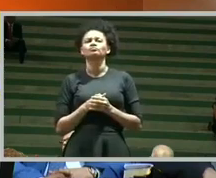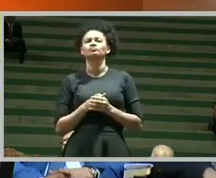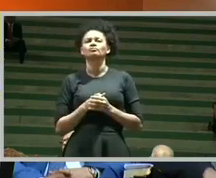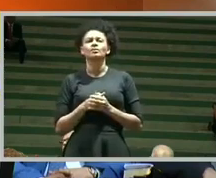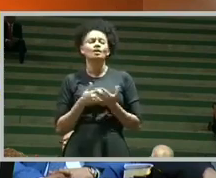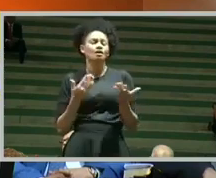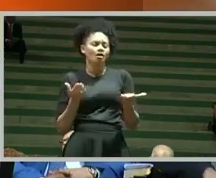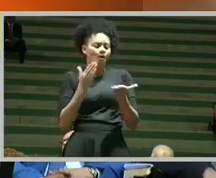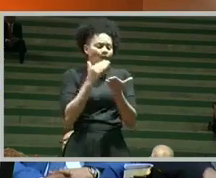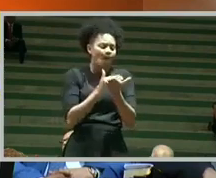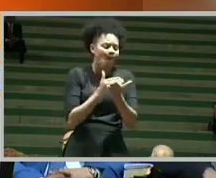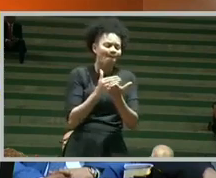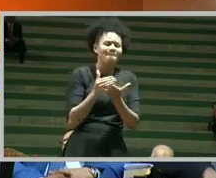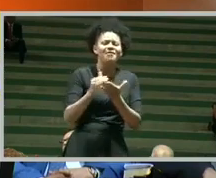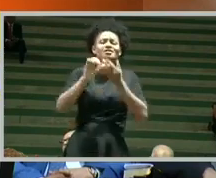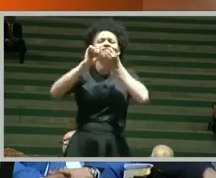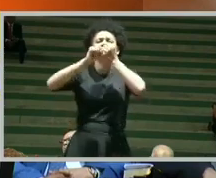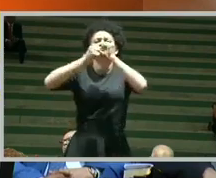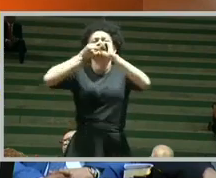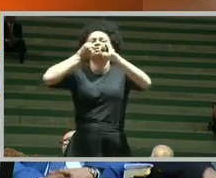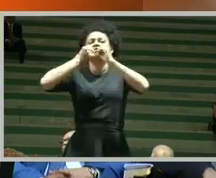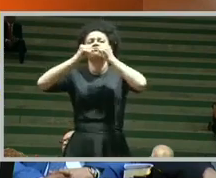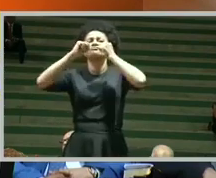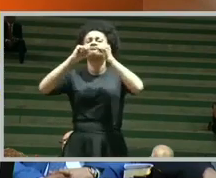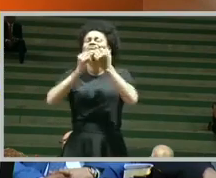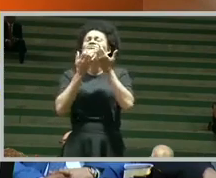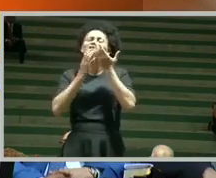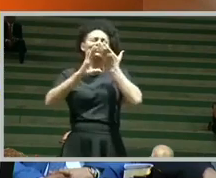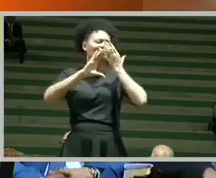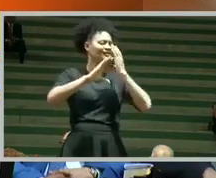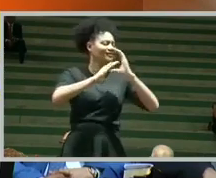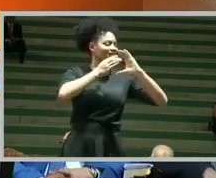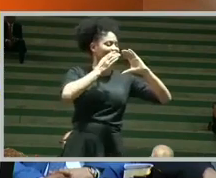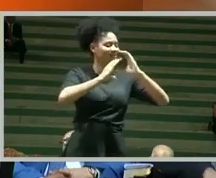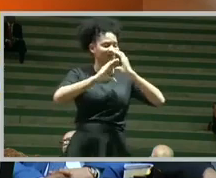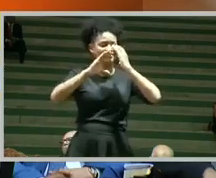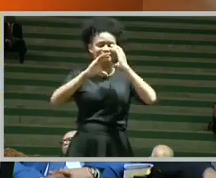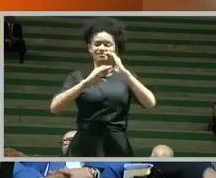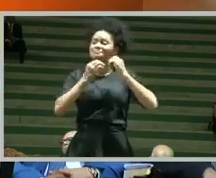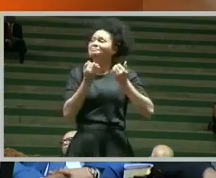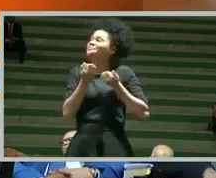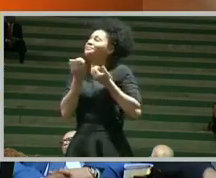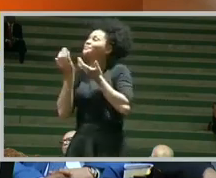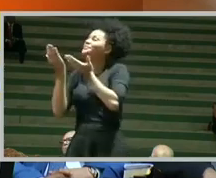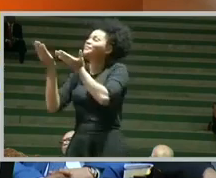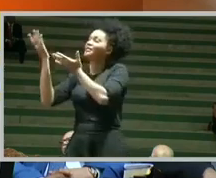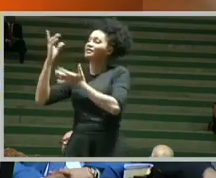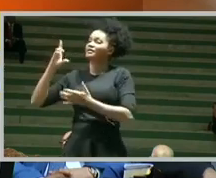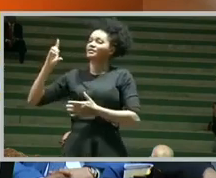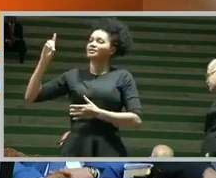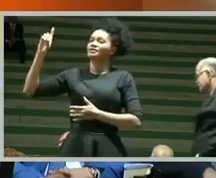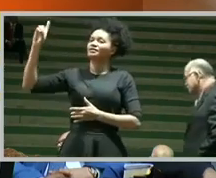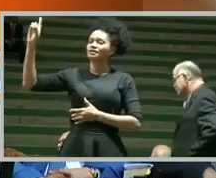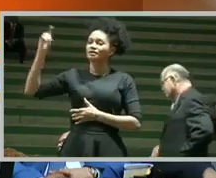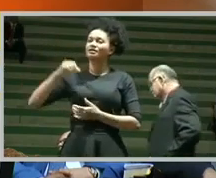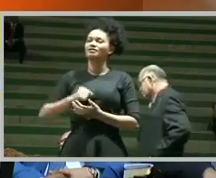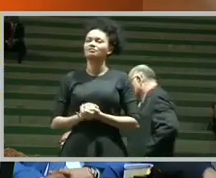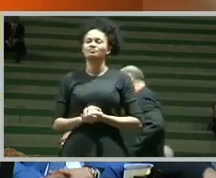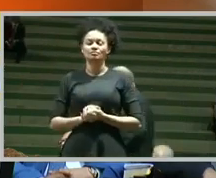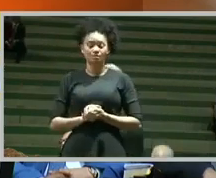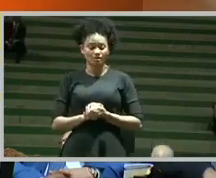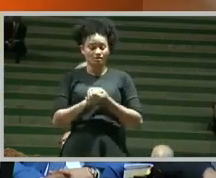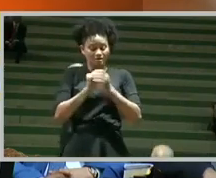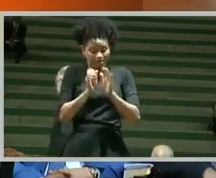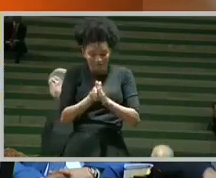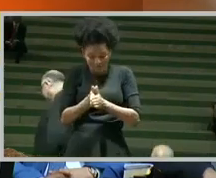E aqui começa o salmo. Ele está cantando para Deus. E ele abre o